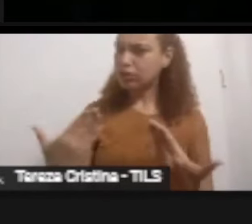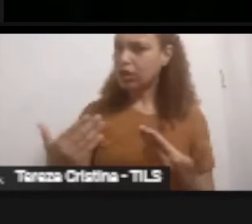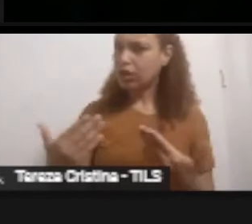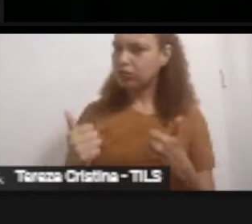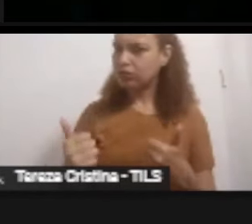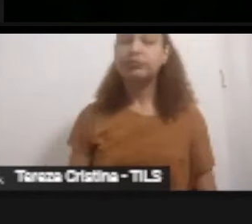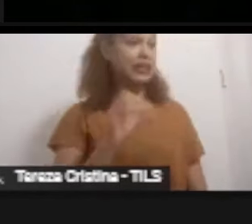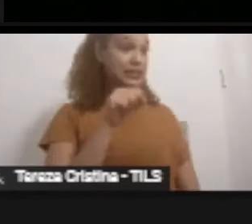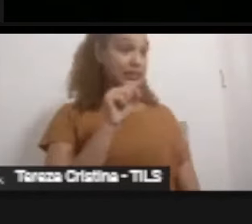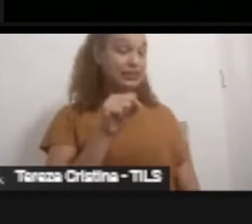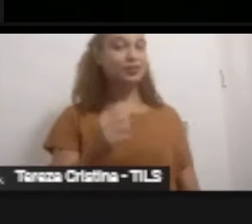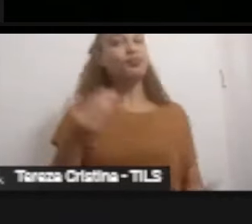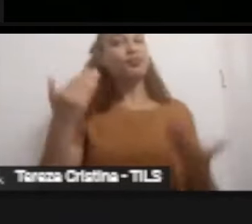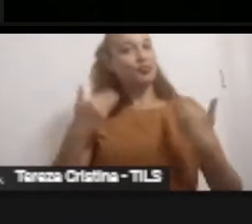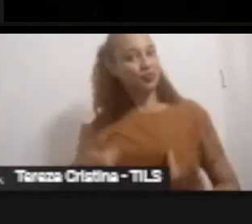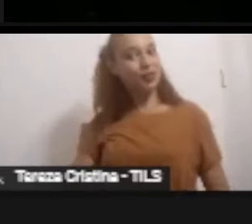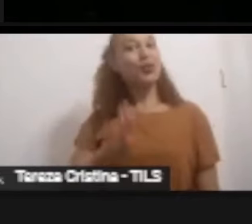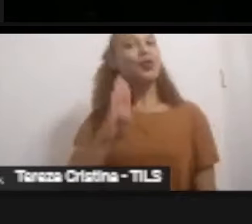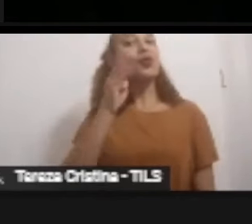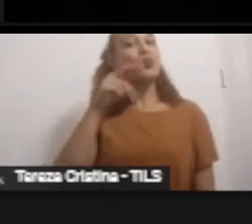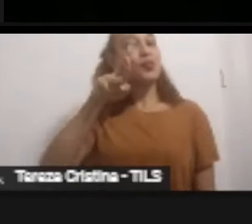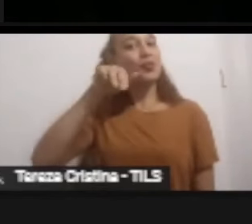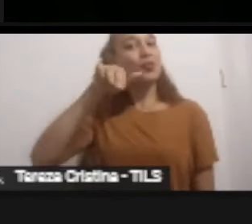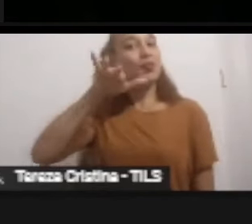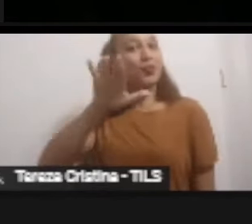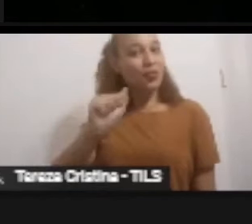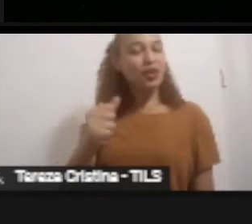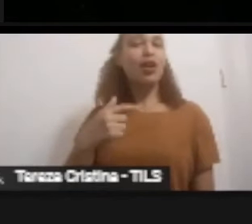sou a Bruna Lobano, sou ilustradora.